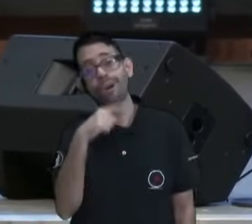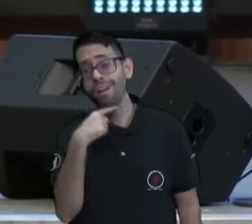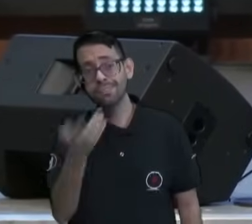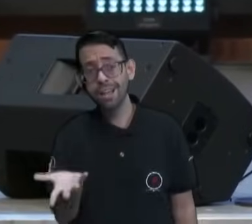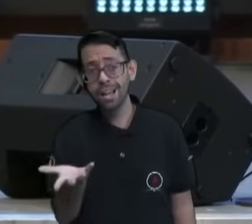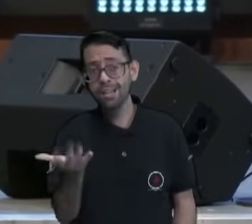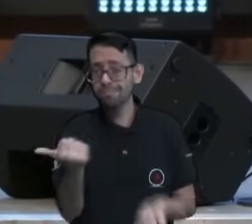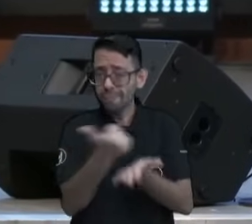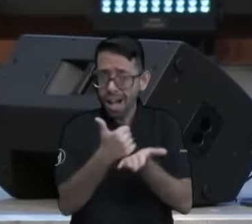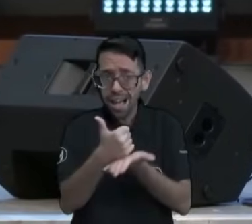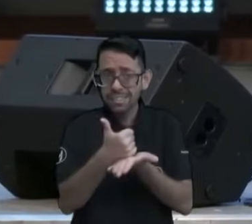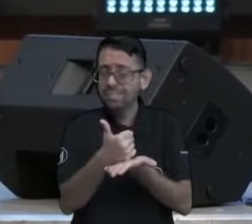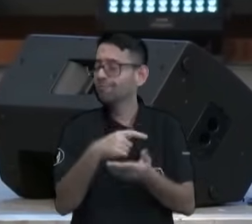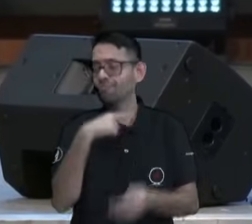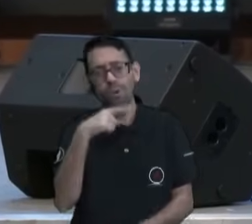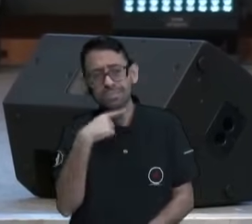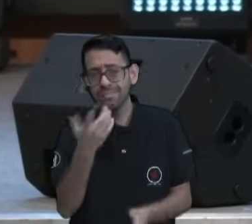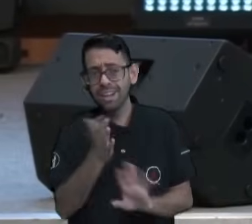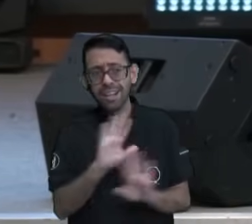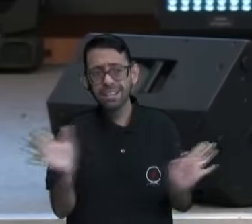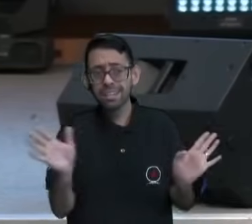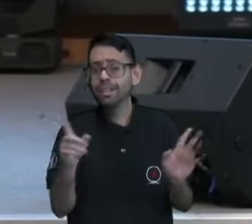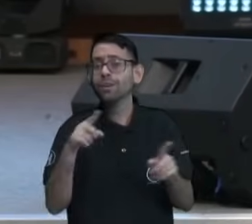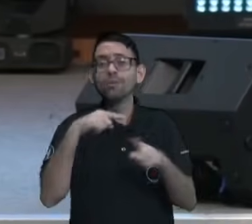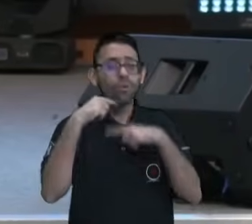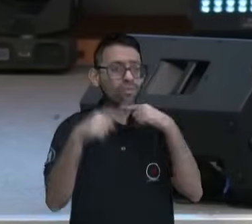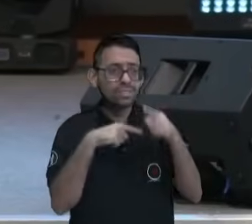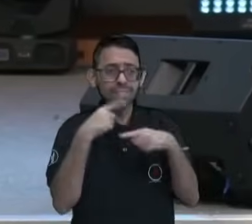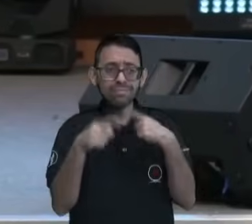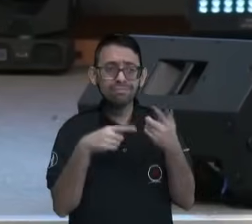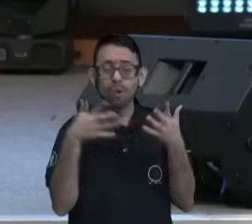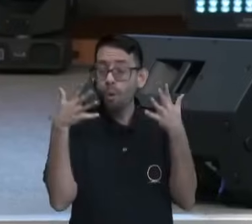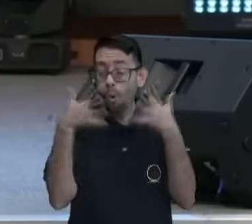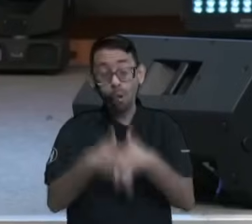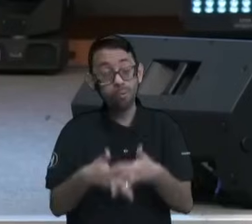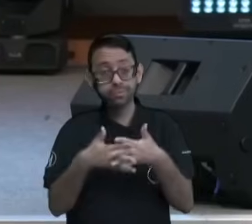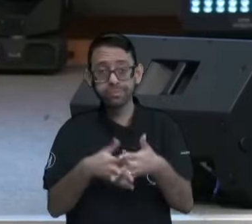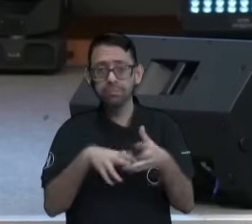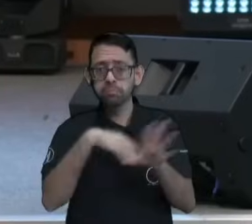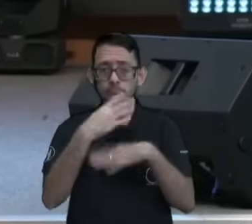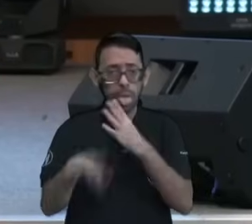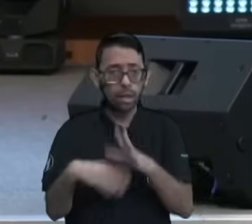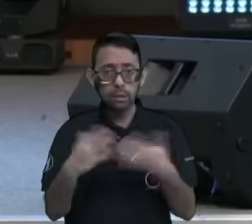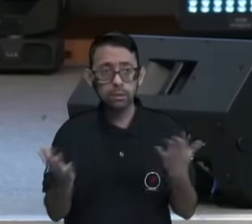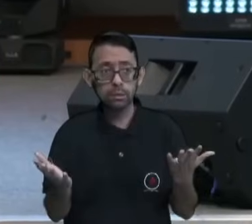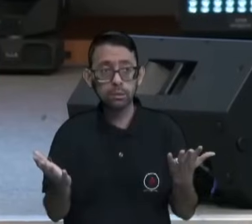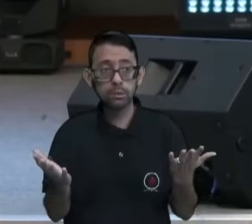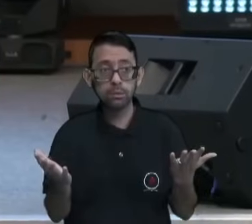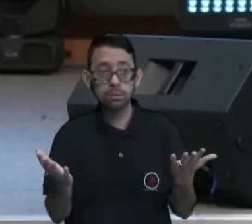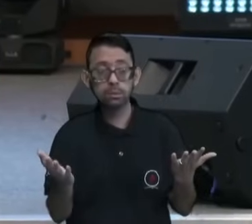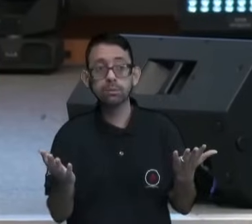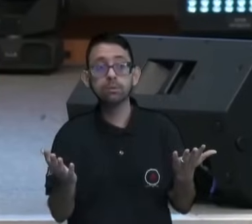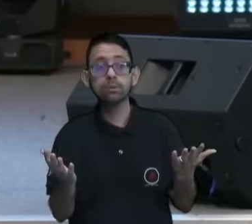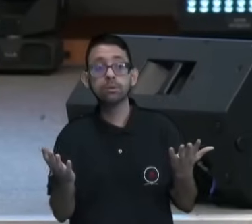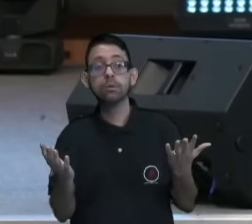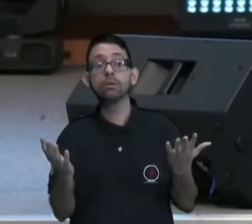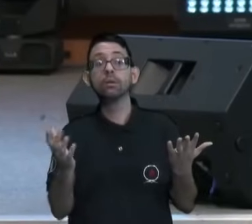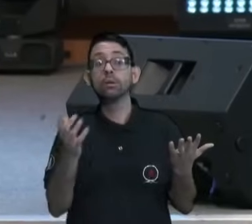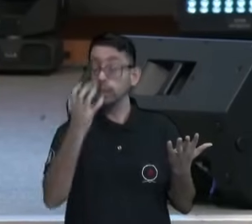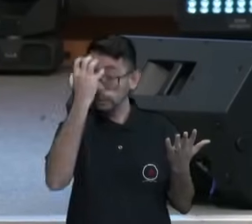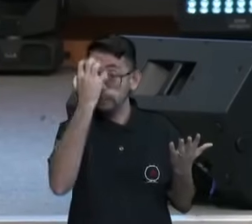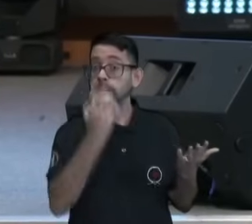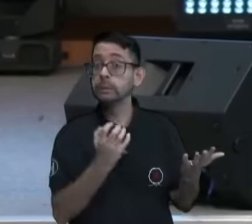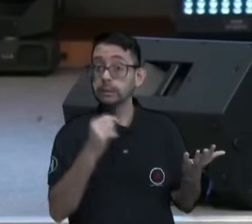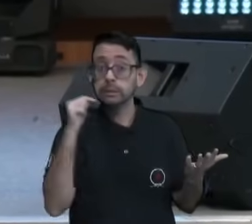traz dúvida traz confusão essa aqui que é a coisa muito séria